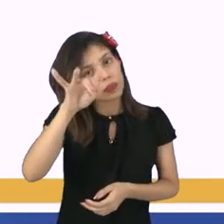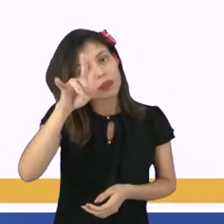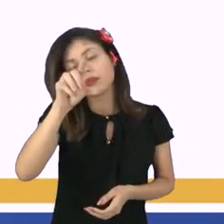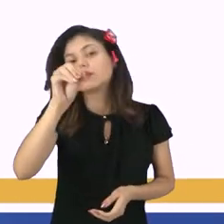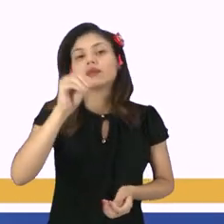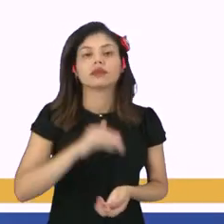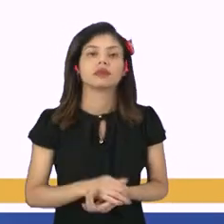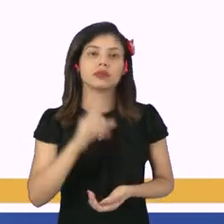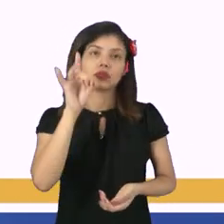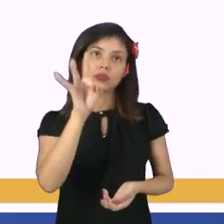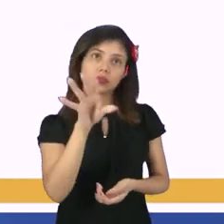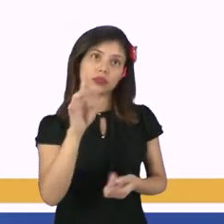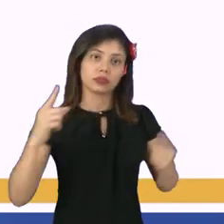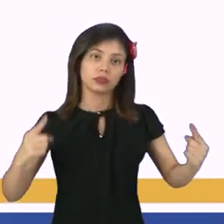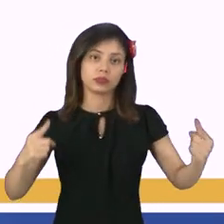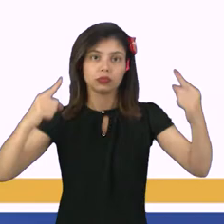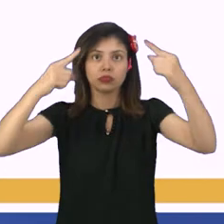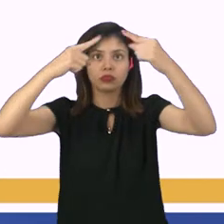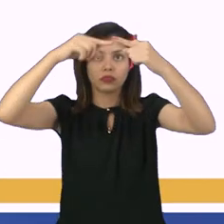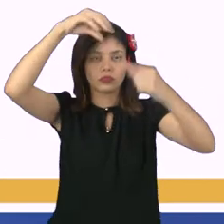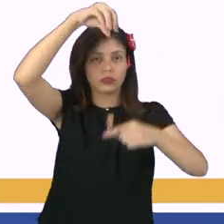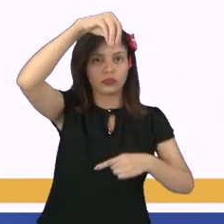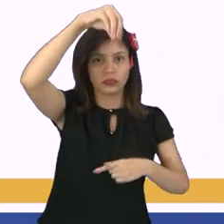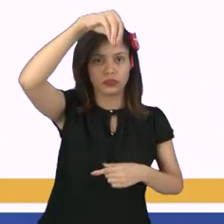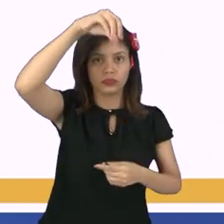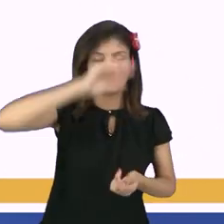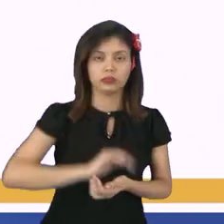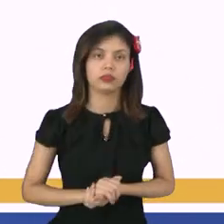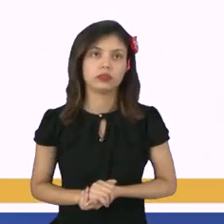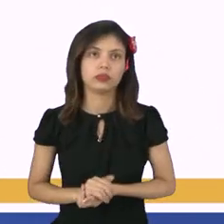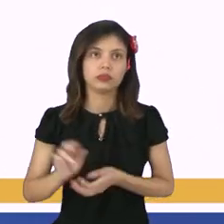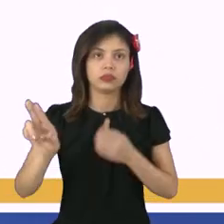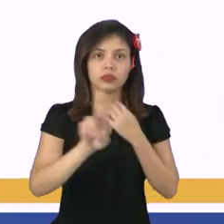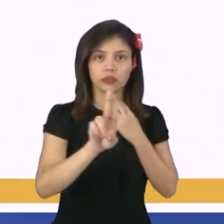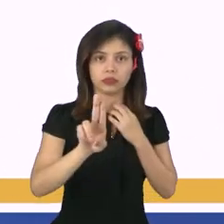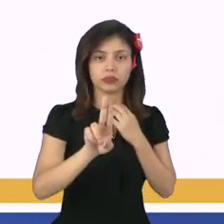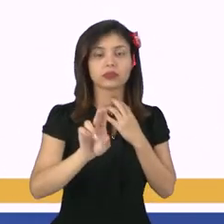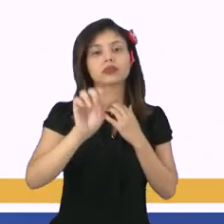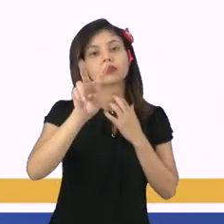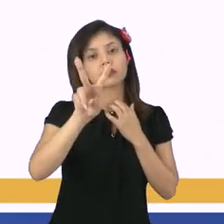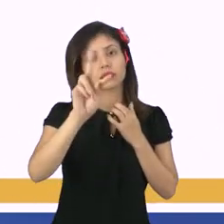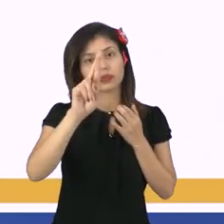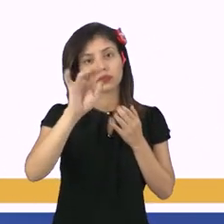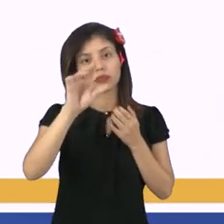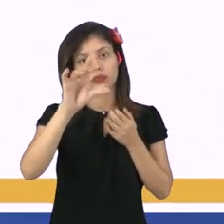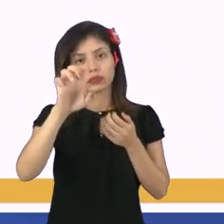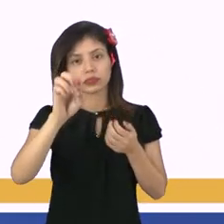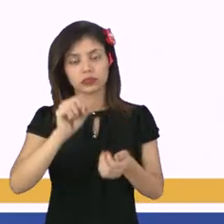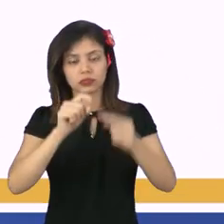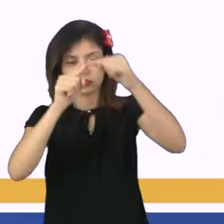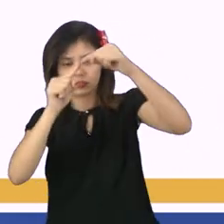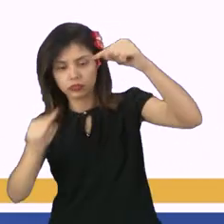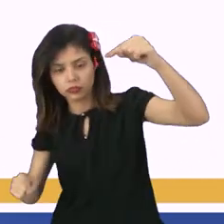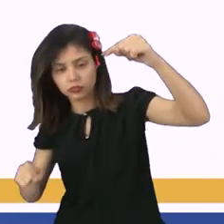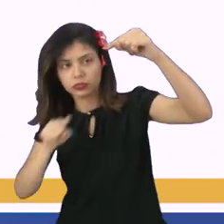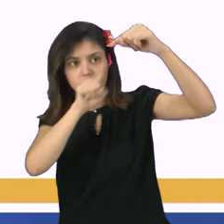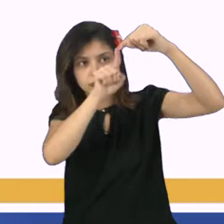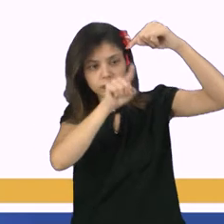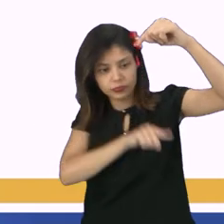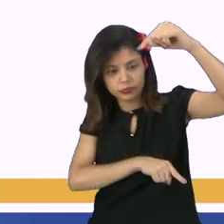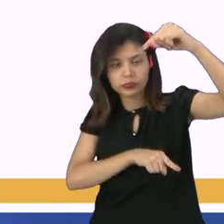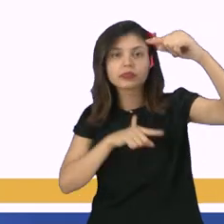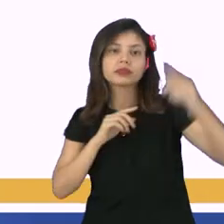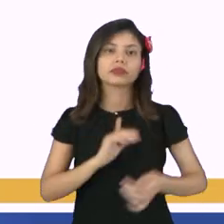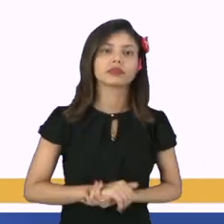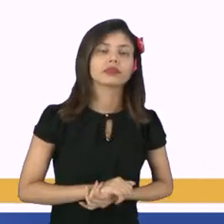que nas pirâmides nós temos uma ponta certo que é o chamado Bert nós temos uma base o que nós temos as arestas